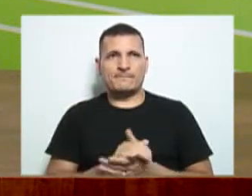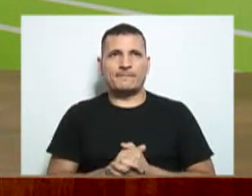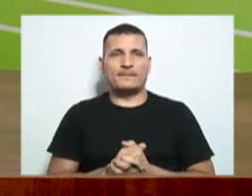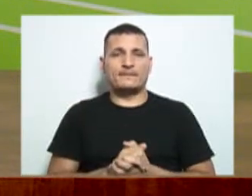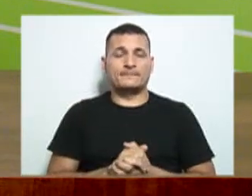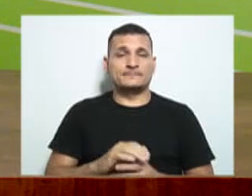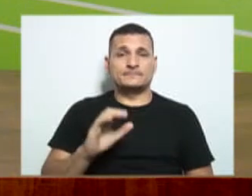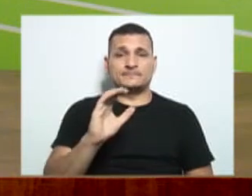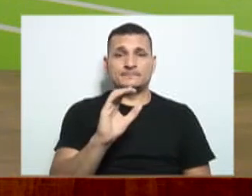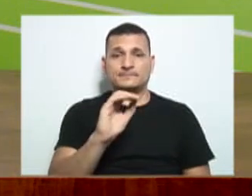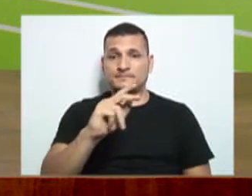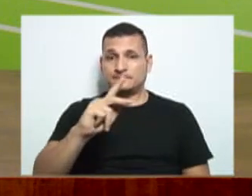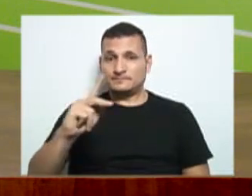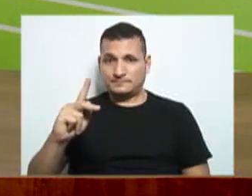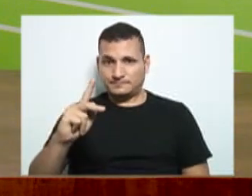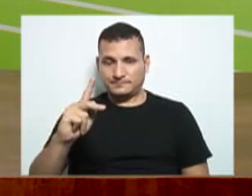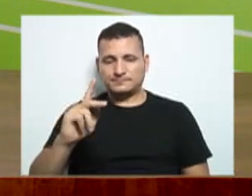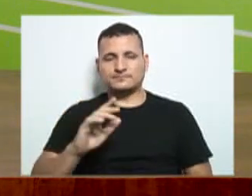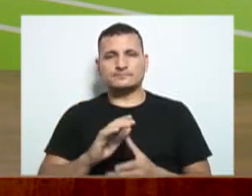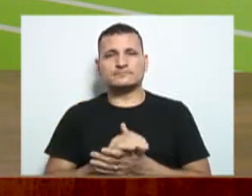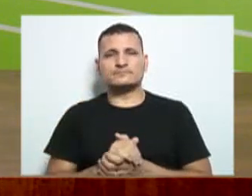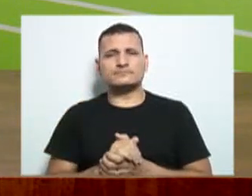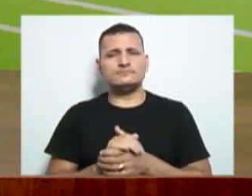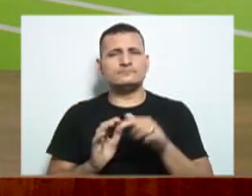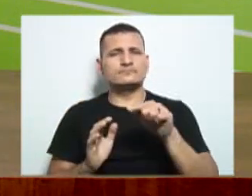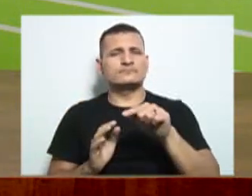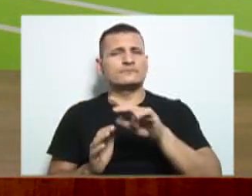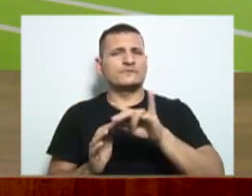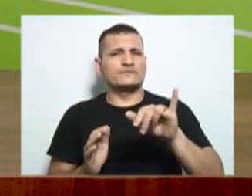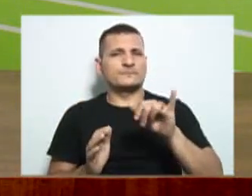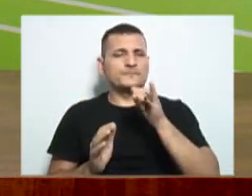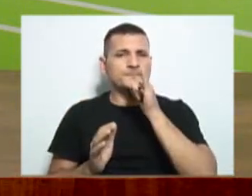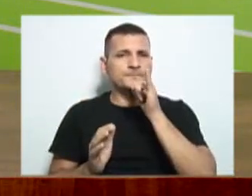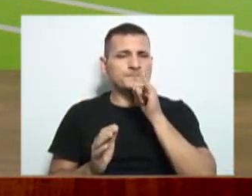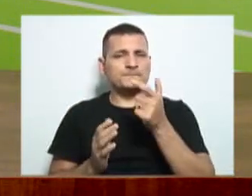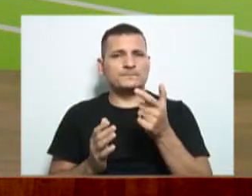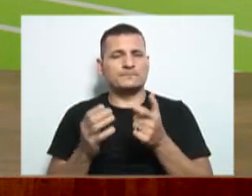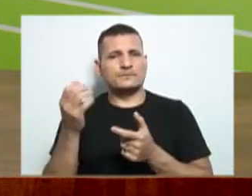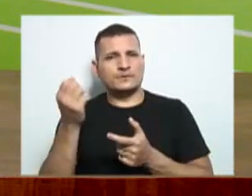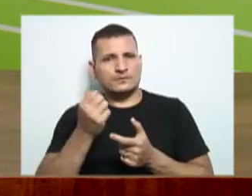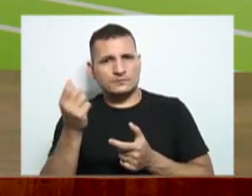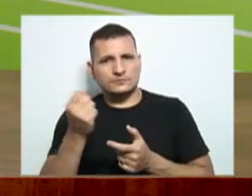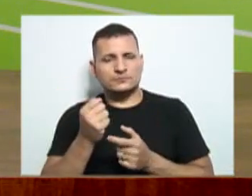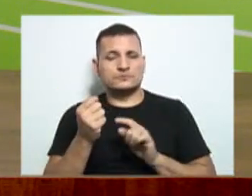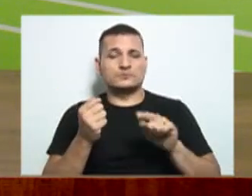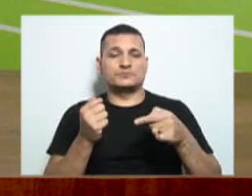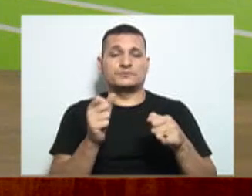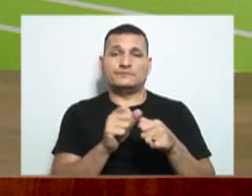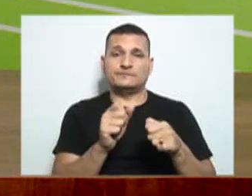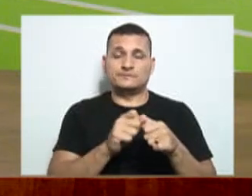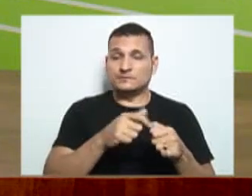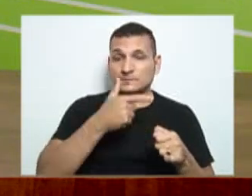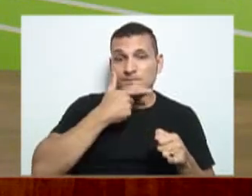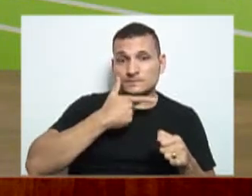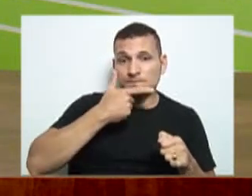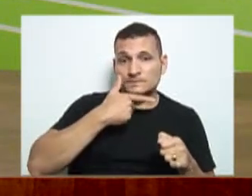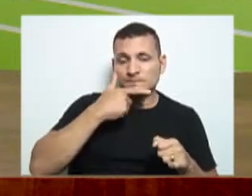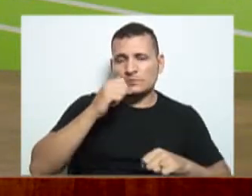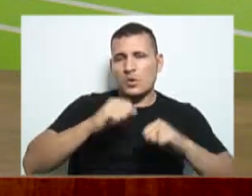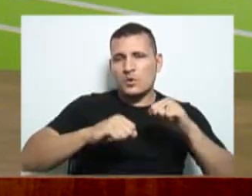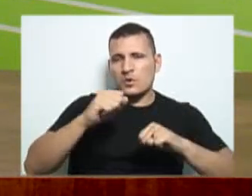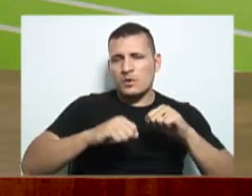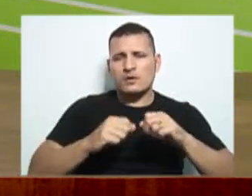da cooperativa que vai industrializar o leite, fabricar o queijo, como que